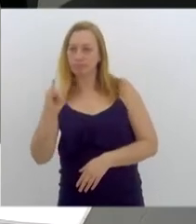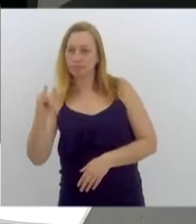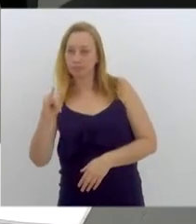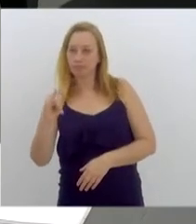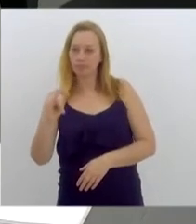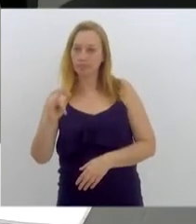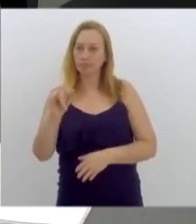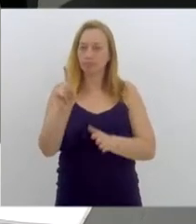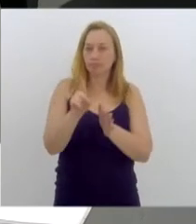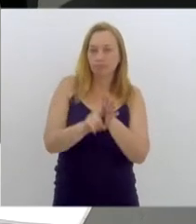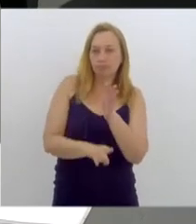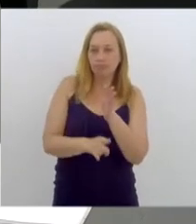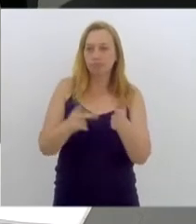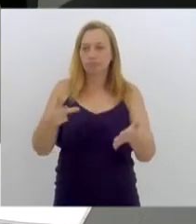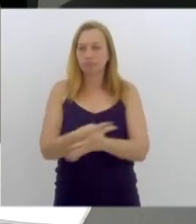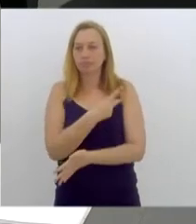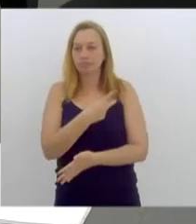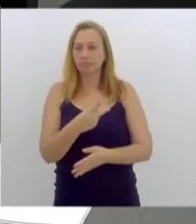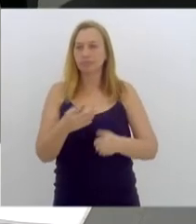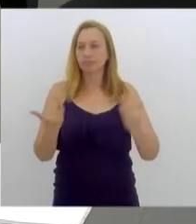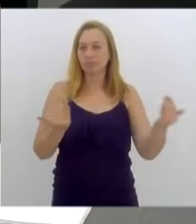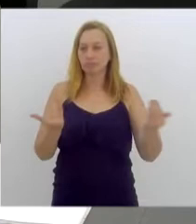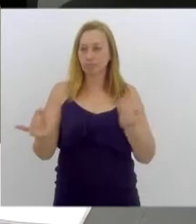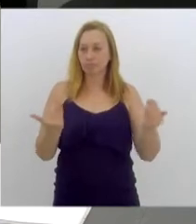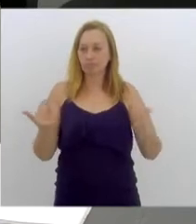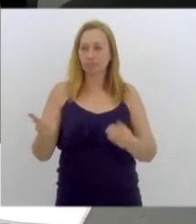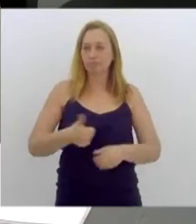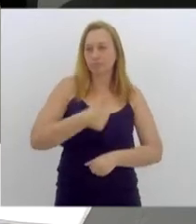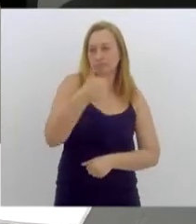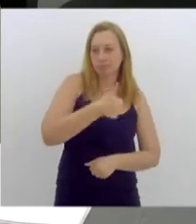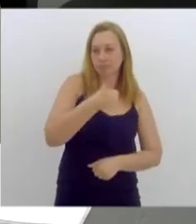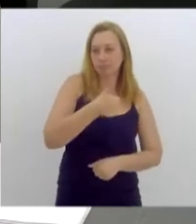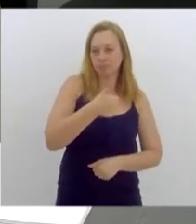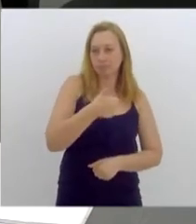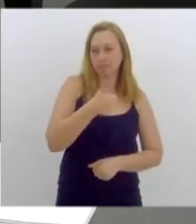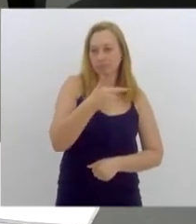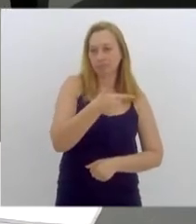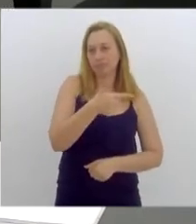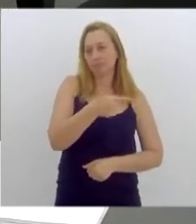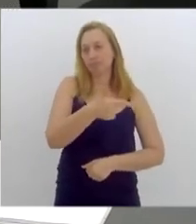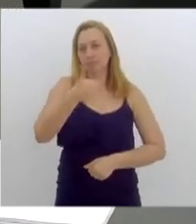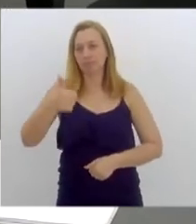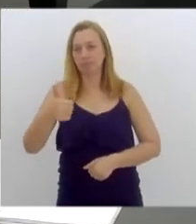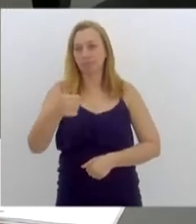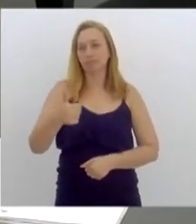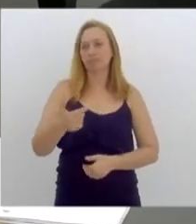a essa redução que aconteceu né comparando o primeiro de 21 com o segundo de 22